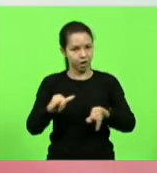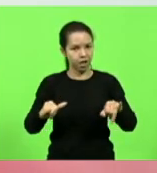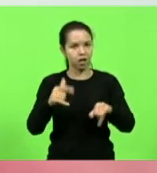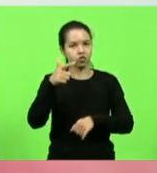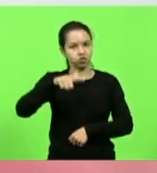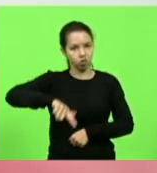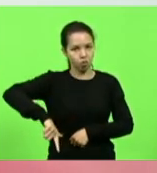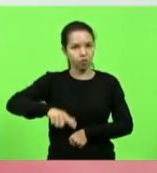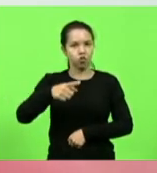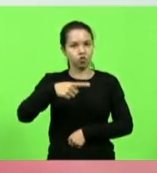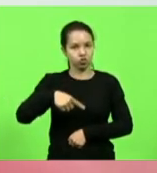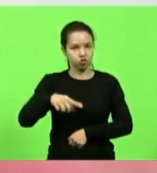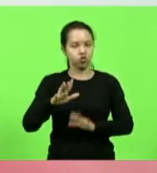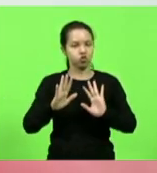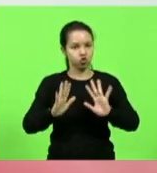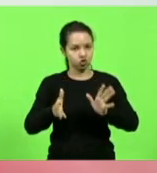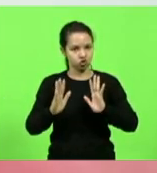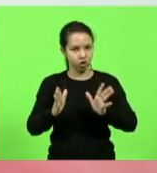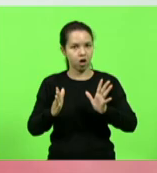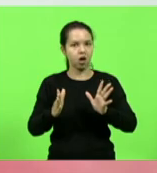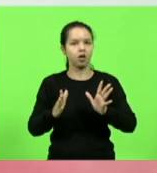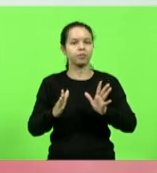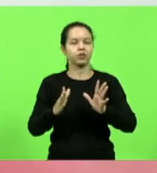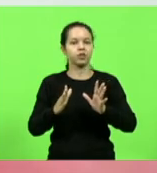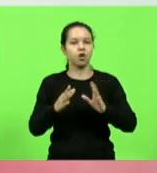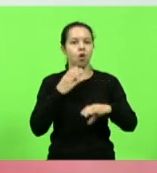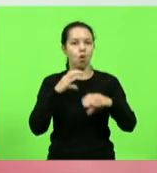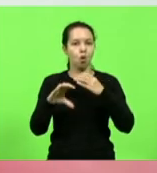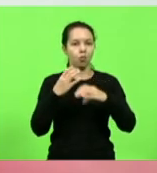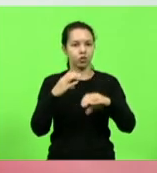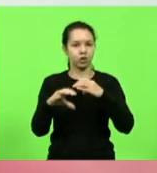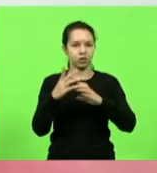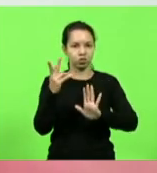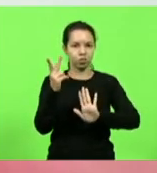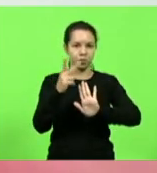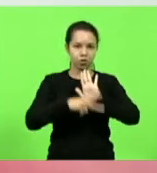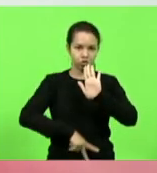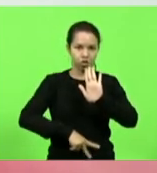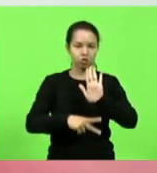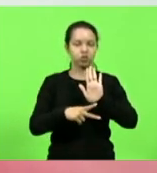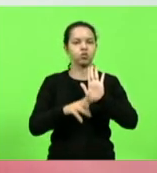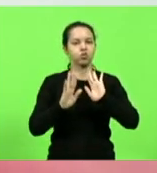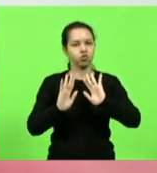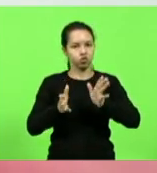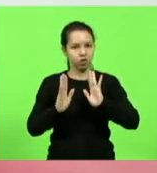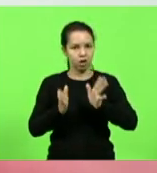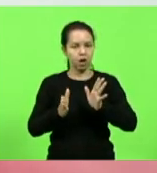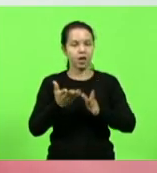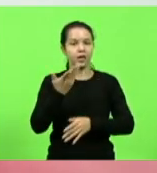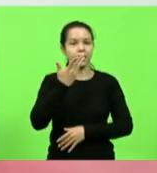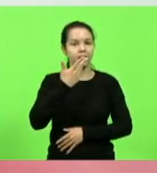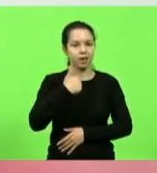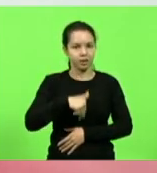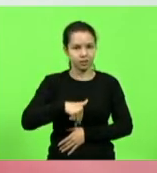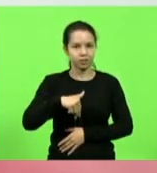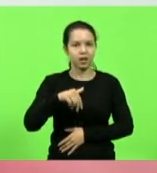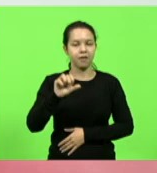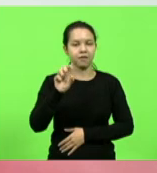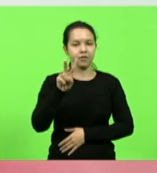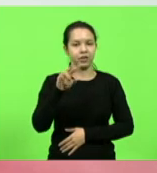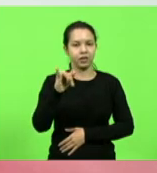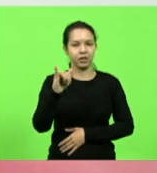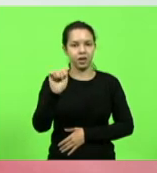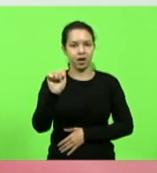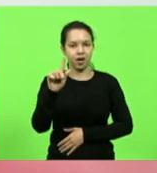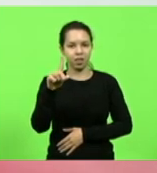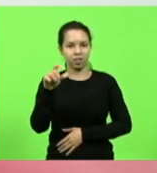o que já está em toda a comunicação do projeto. Criança Viada Show é um projeto de